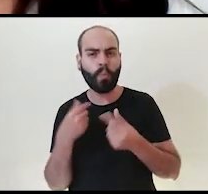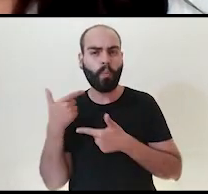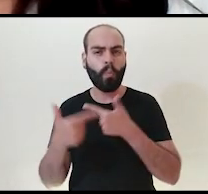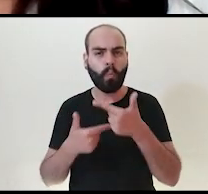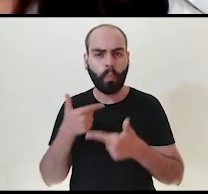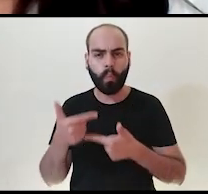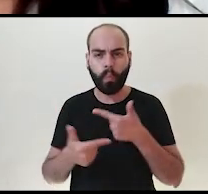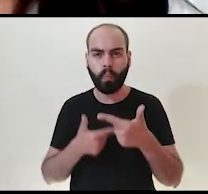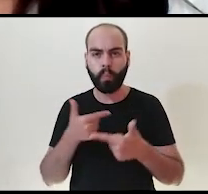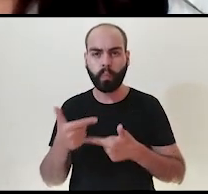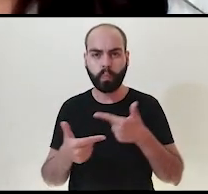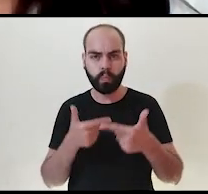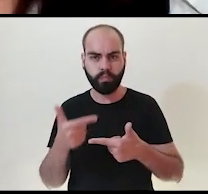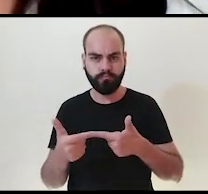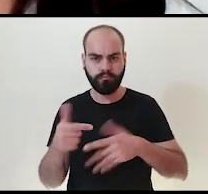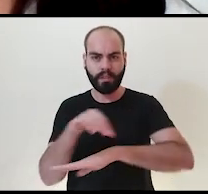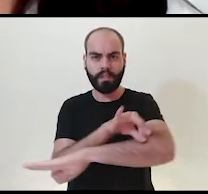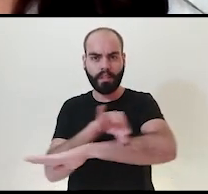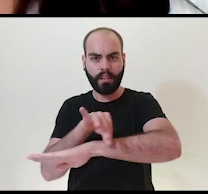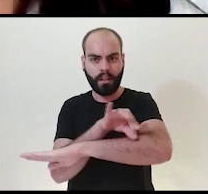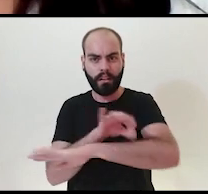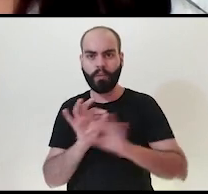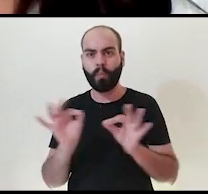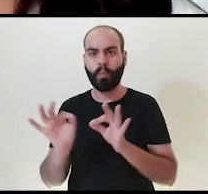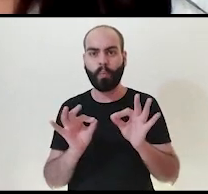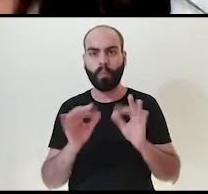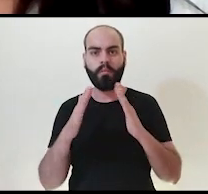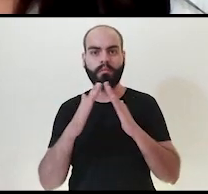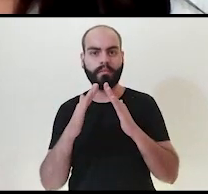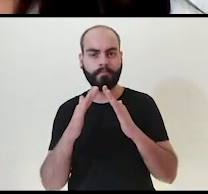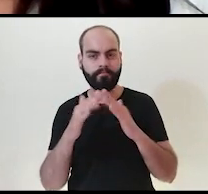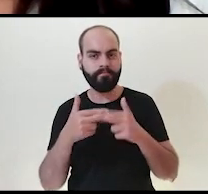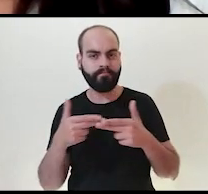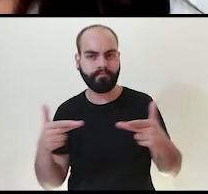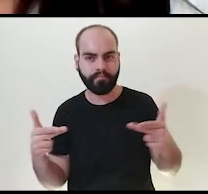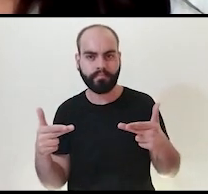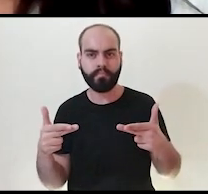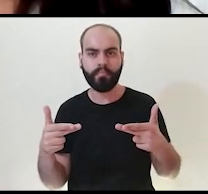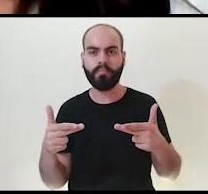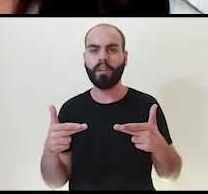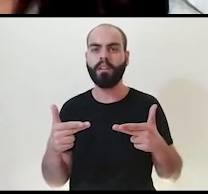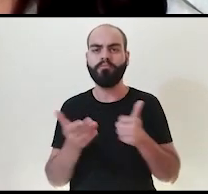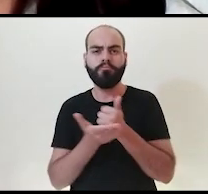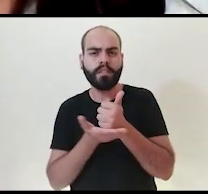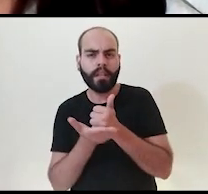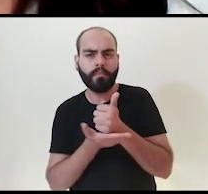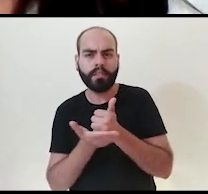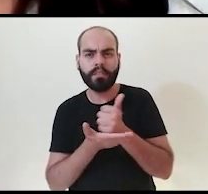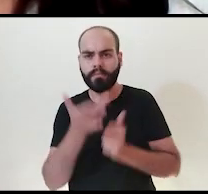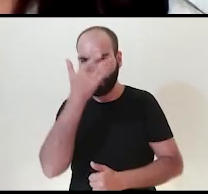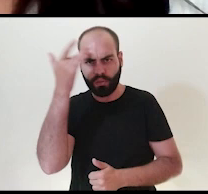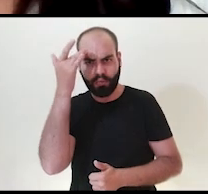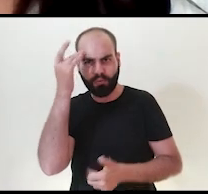área de arquitetura e interiores. E, basicamente, assim, os meus clientes são os